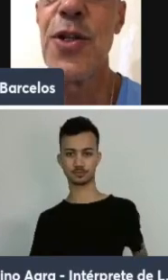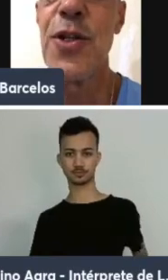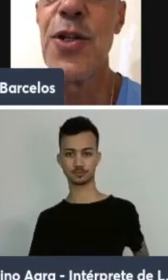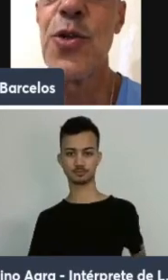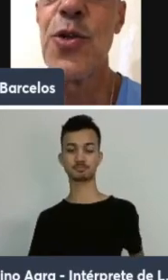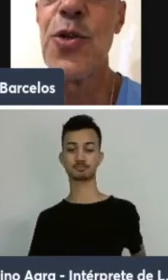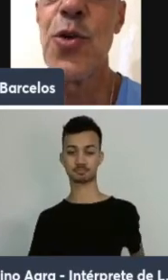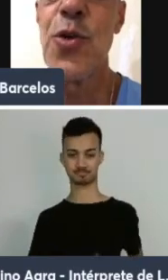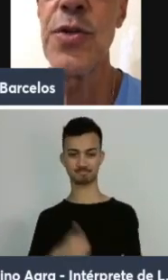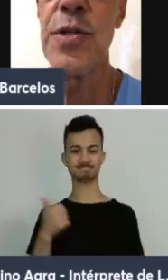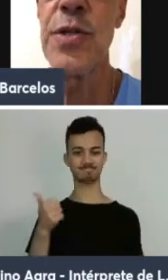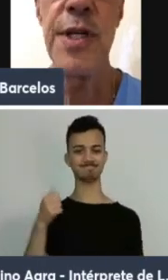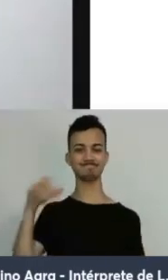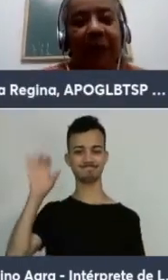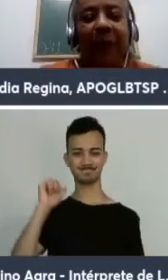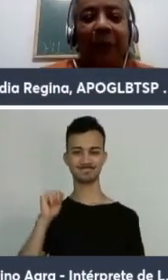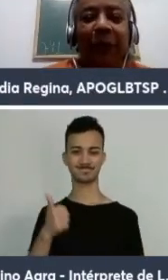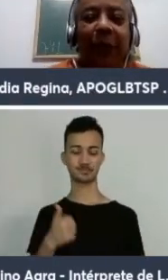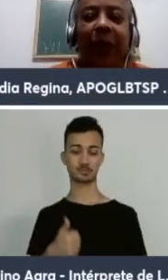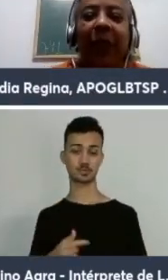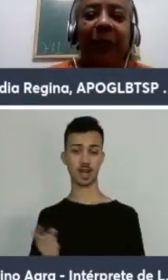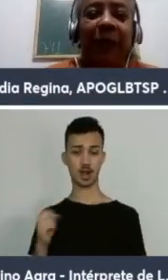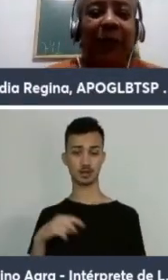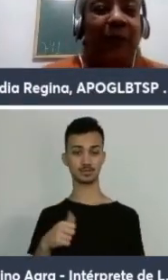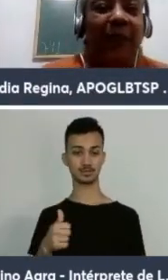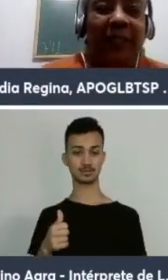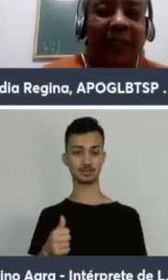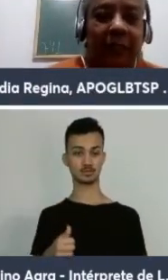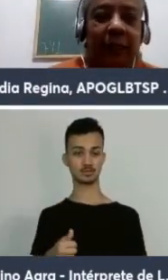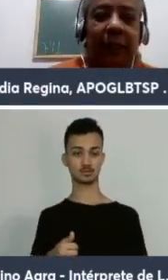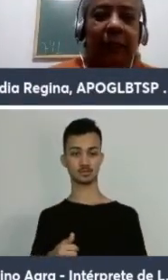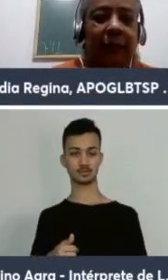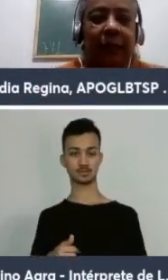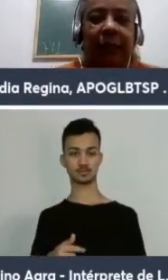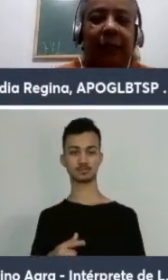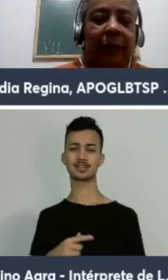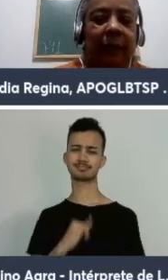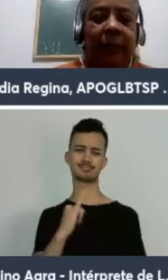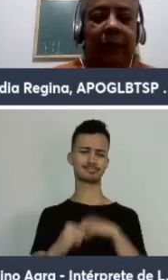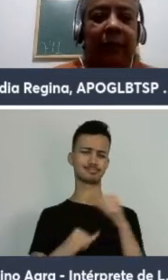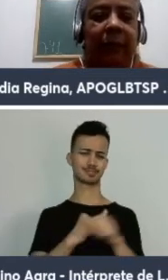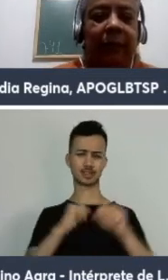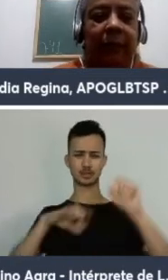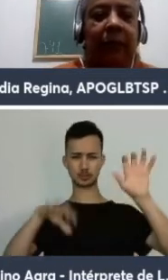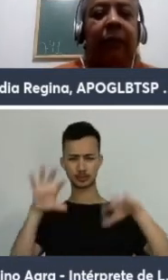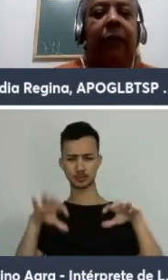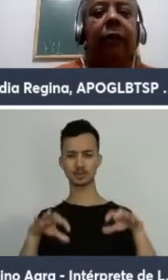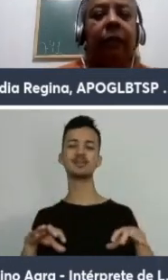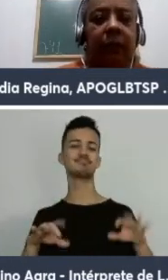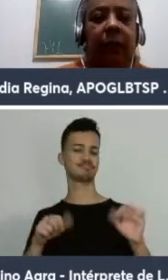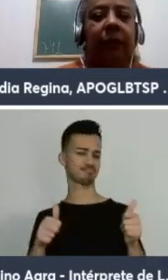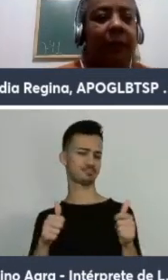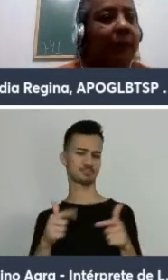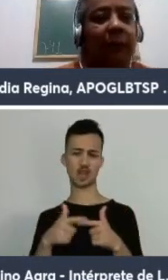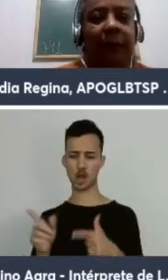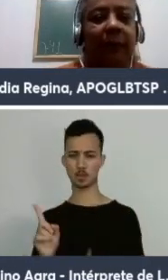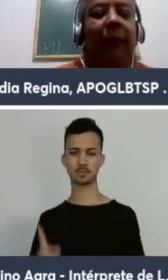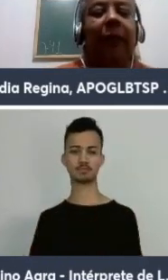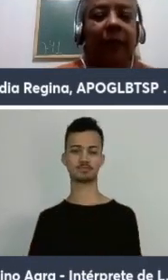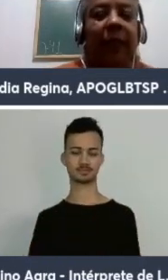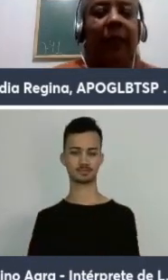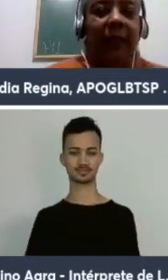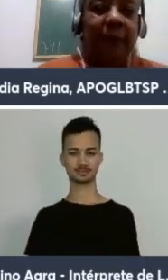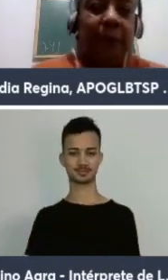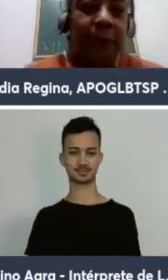Voltei. Desculpa, gente, ouço sim, porque tá caindo aqui, enfim. Imagina, a internet acontece. Mas vamos lá.